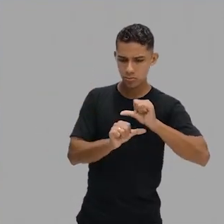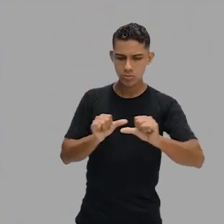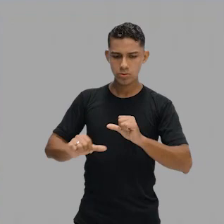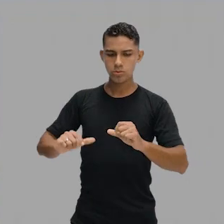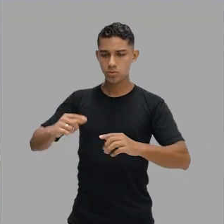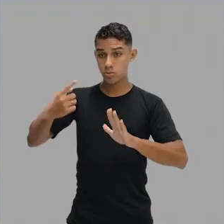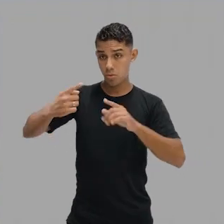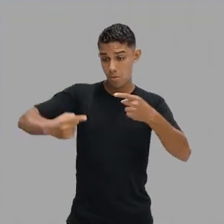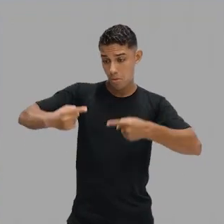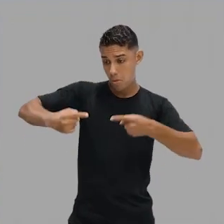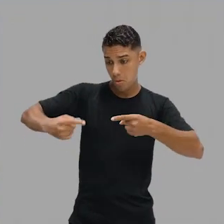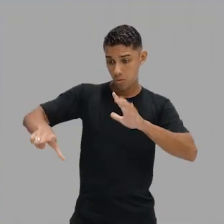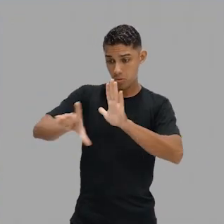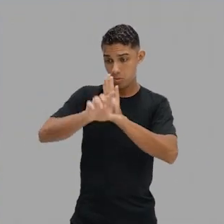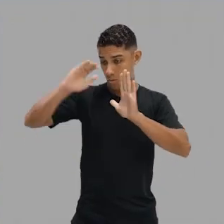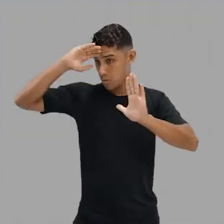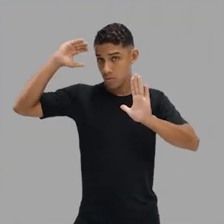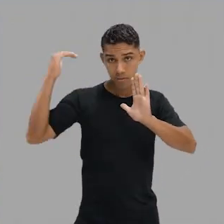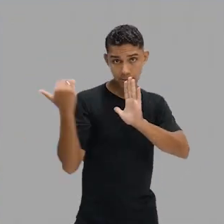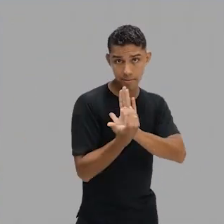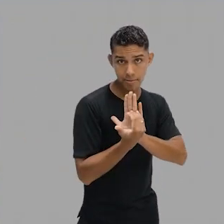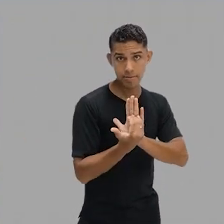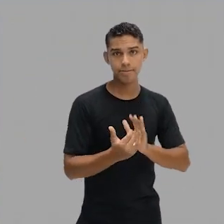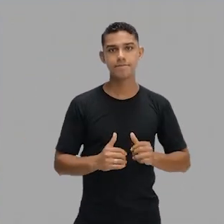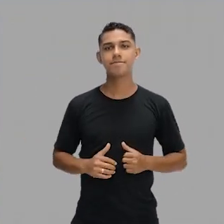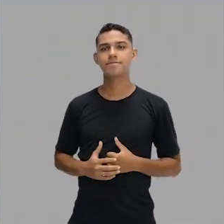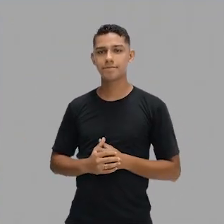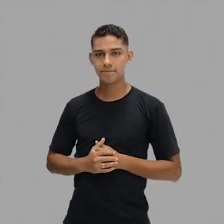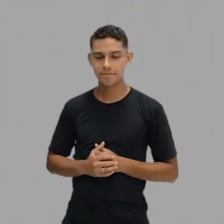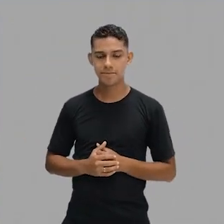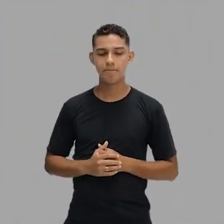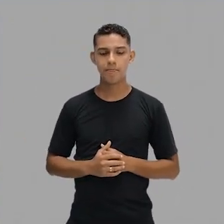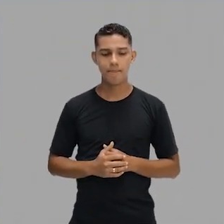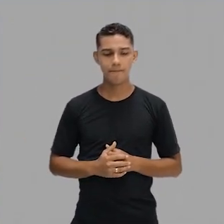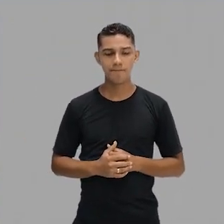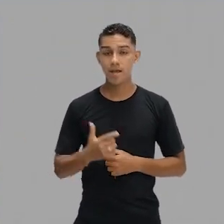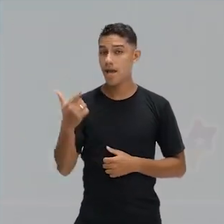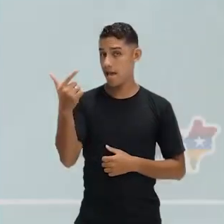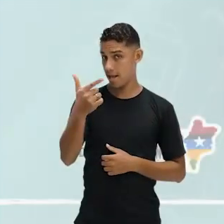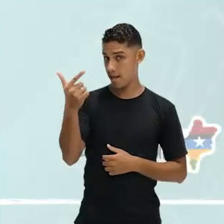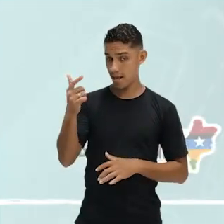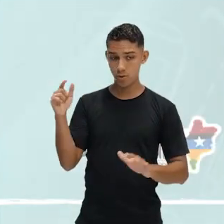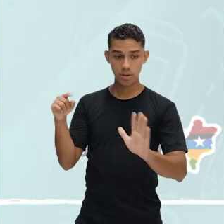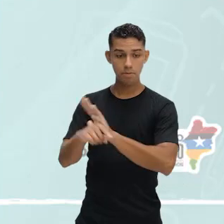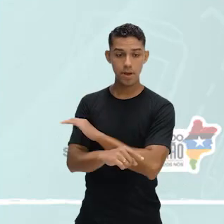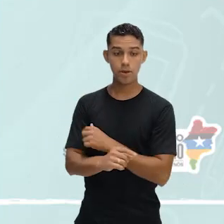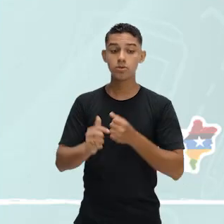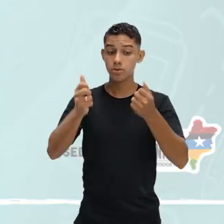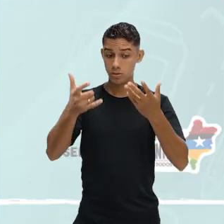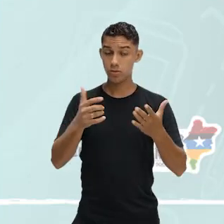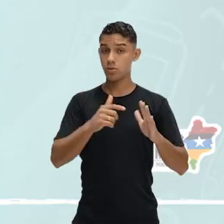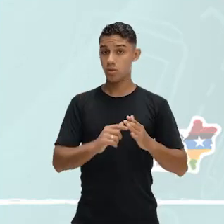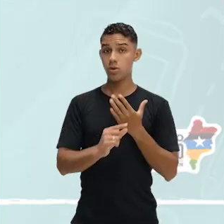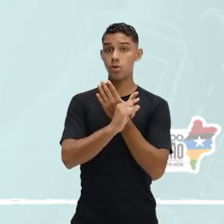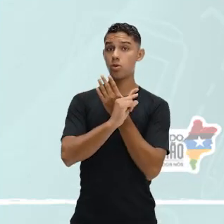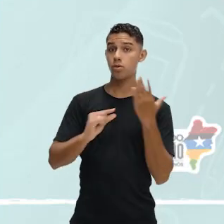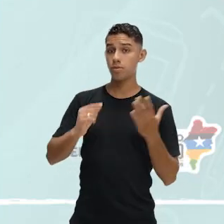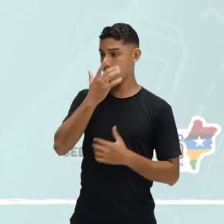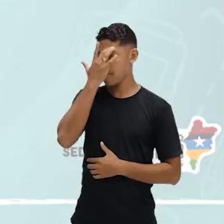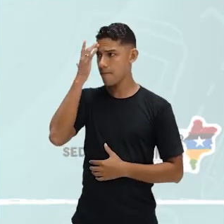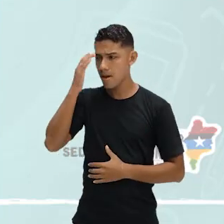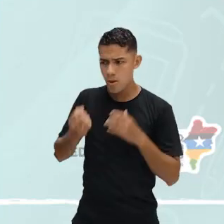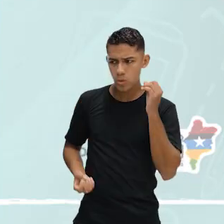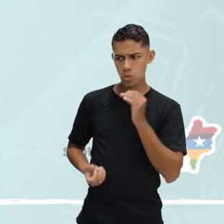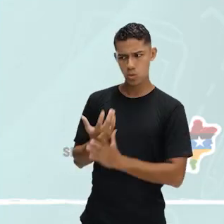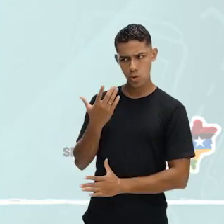contratualismo diz, certo? Vamos à nossa segunda questão. A segunda questão vem naquele que inaugurou o